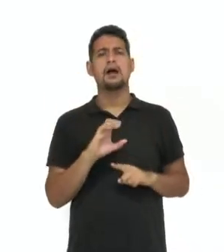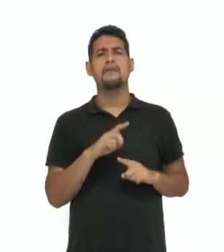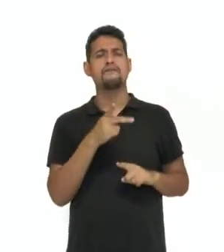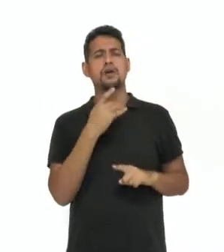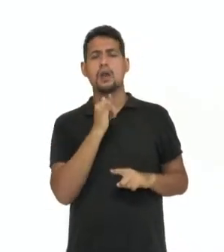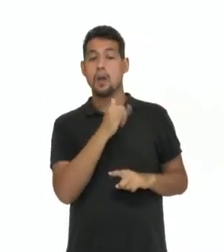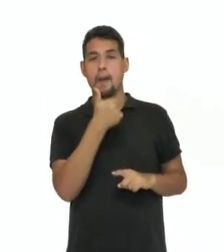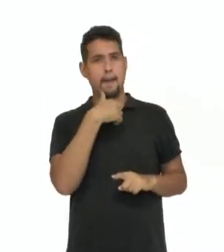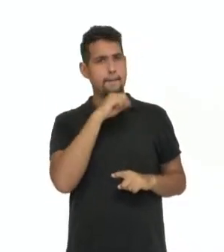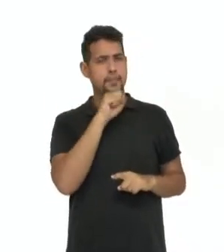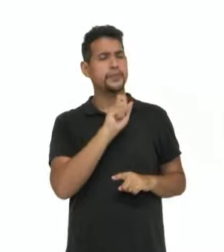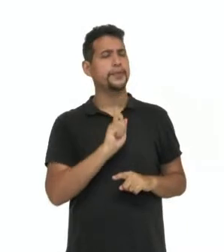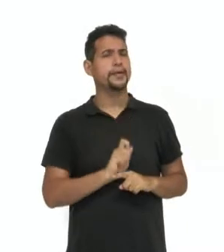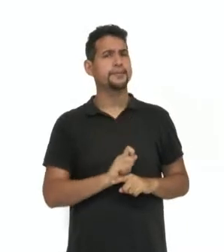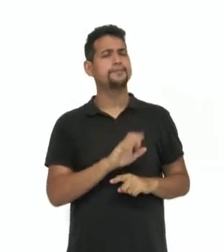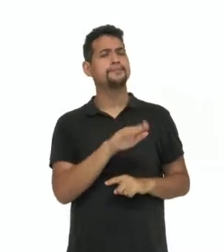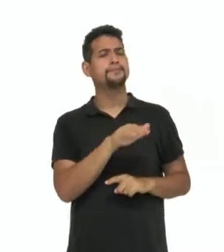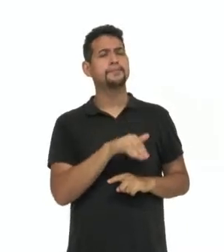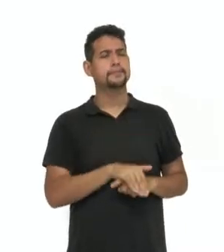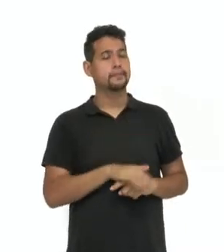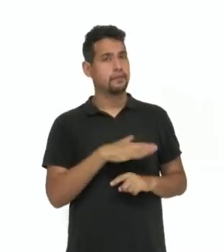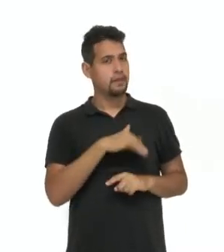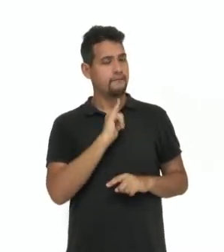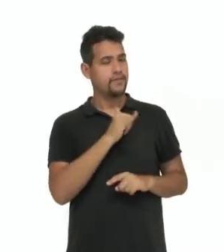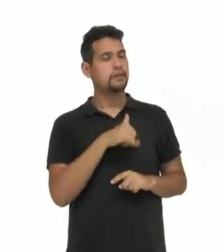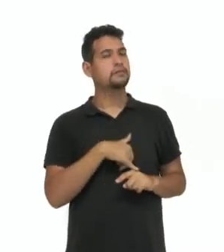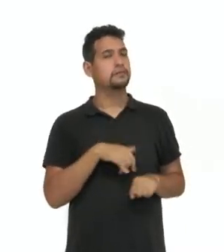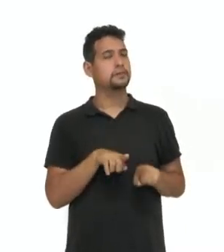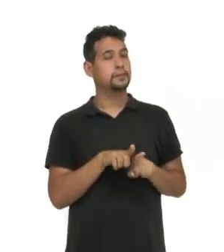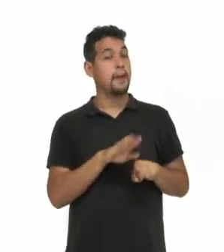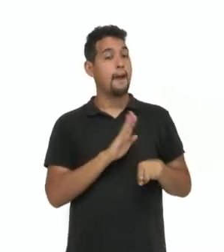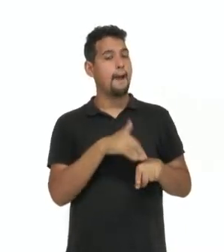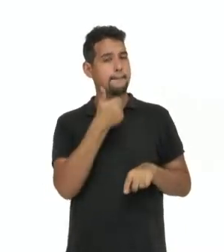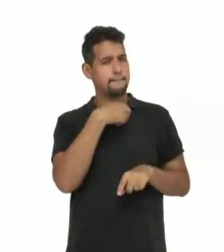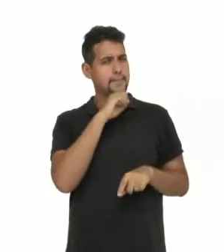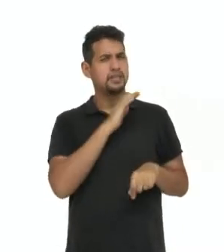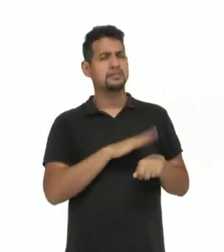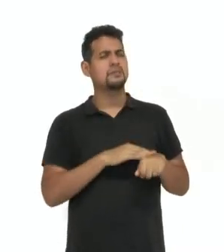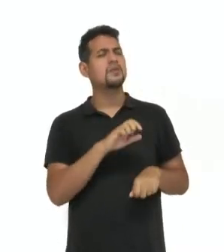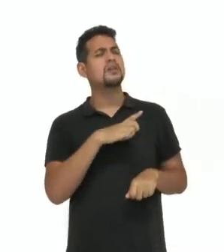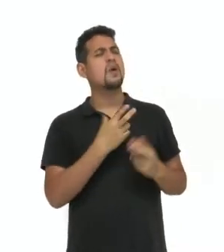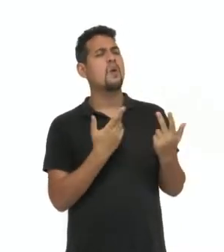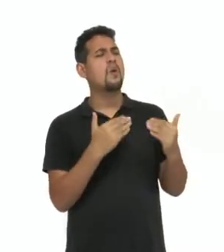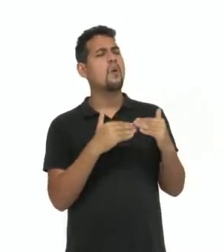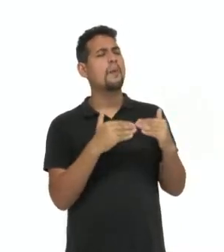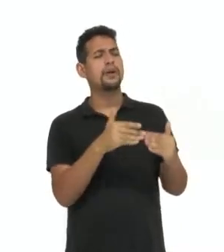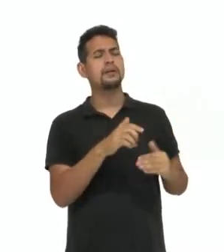su madre. Caperucita le dijo su madre, sua madre chamou. ¿Qué tienen en común estos